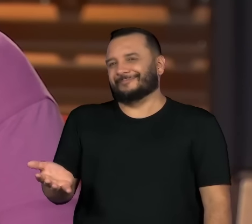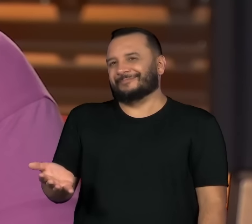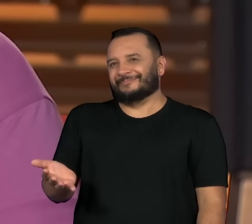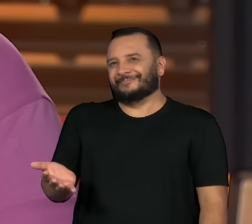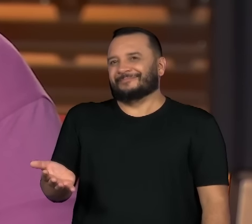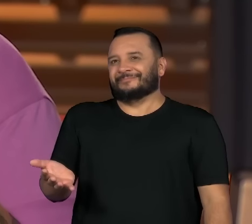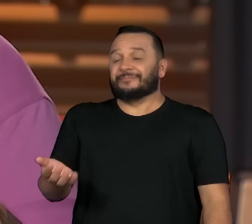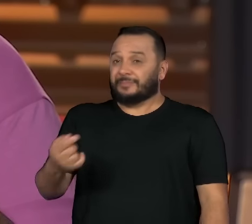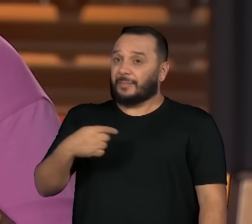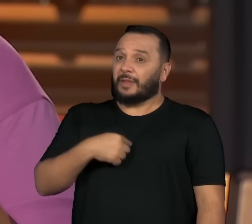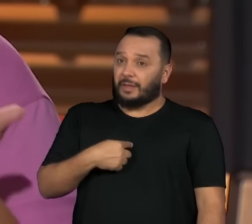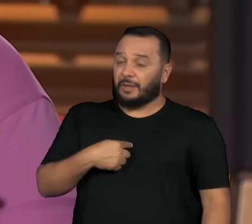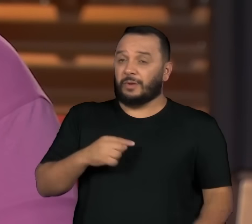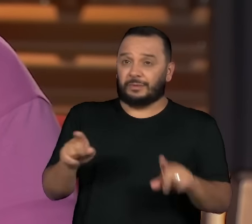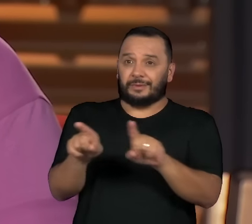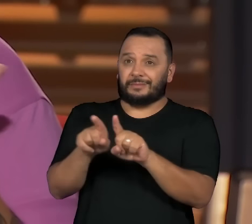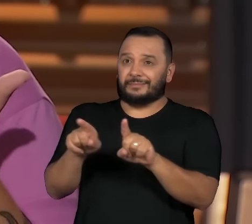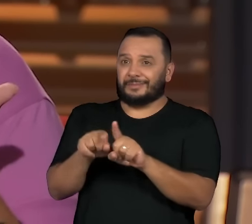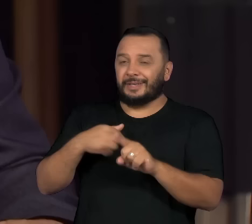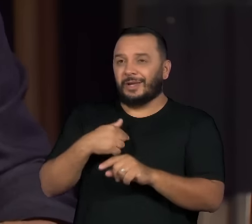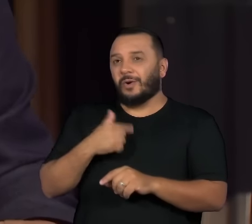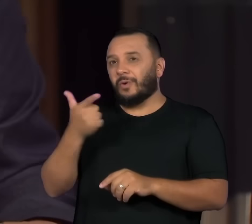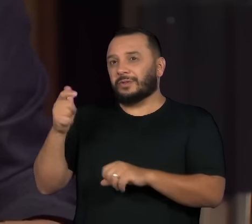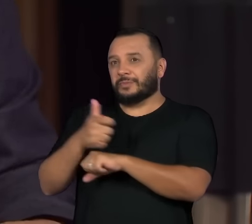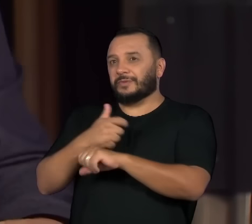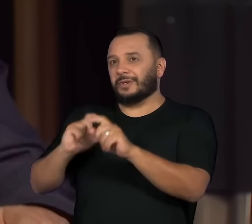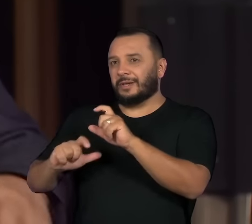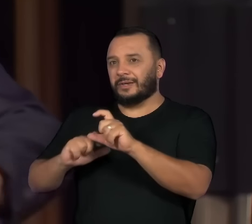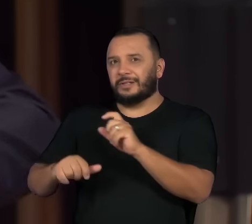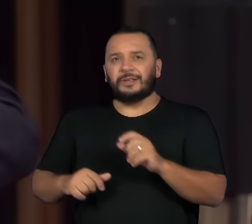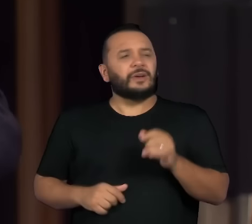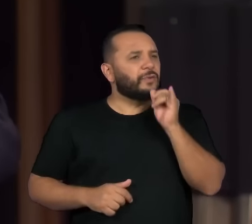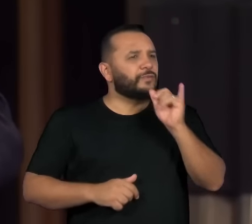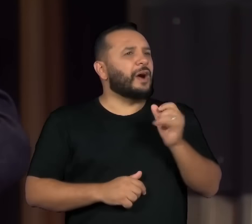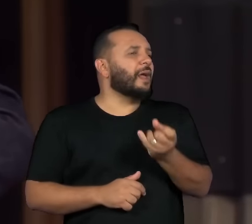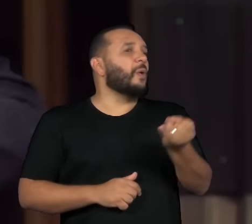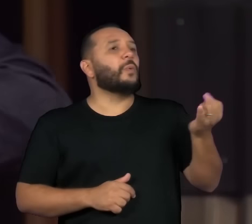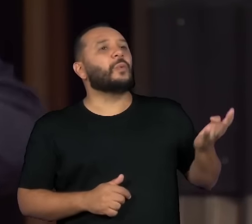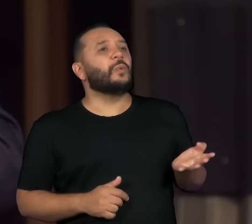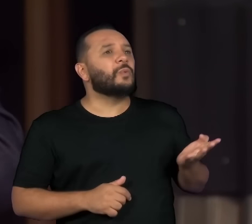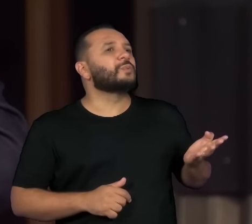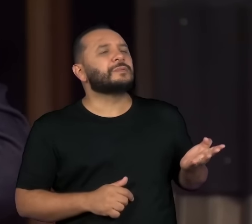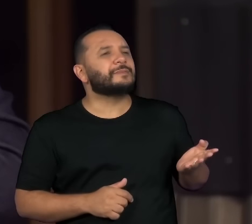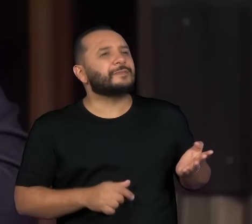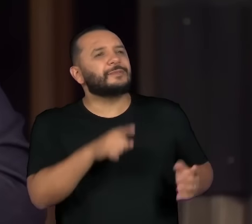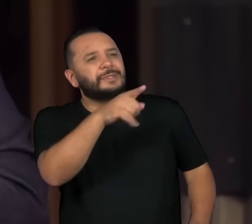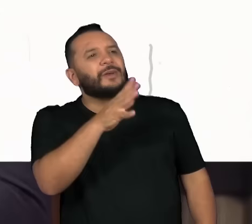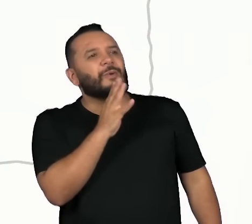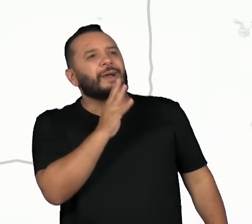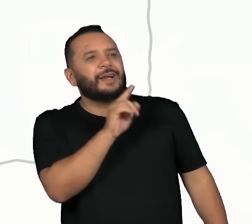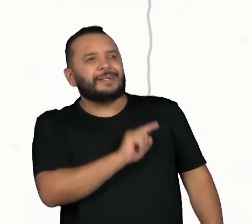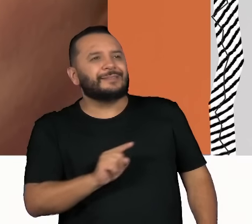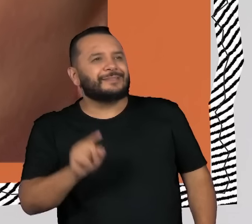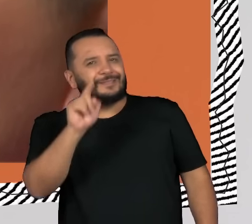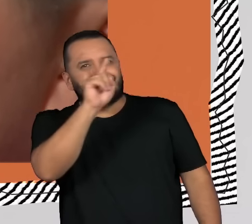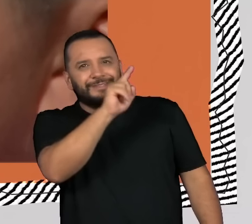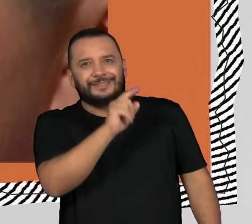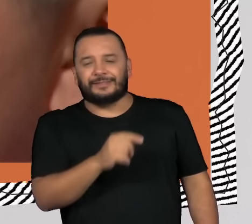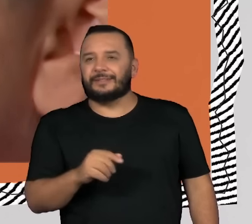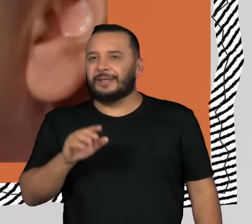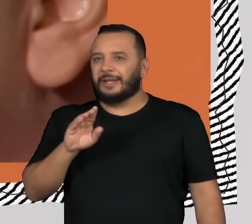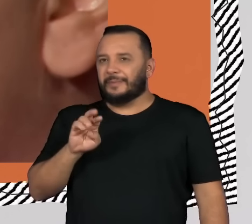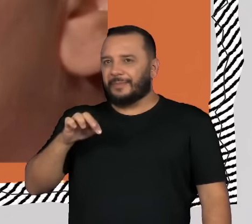que tanto eu quanto vários outros quadrinistas. Fala alguns aí pra mim, dá um playlist aí dessa galera.